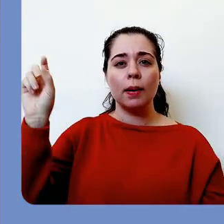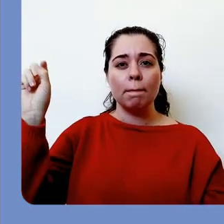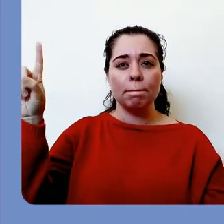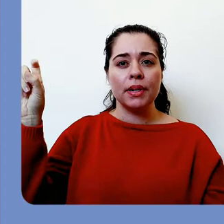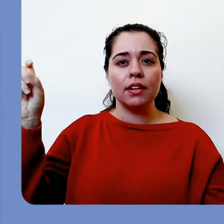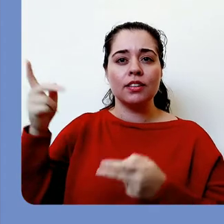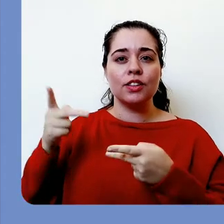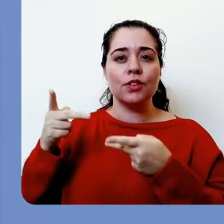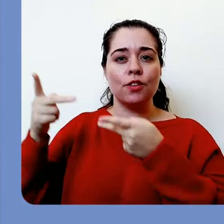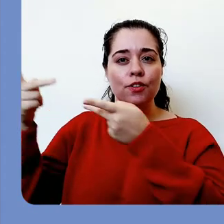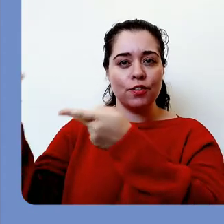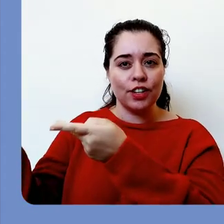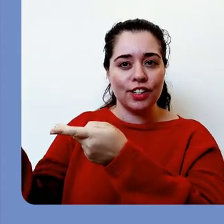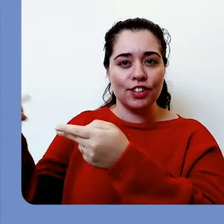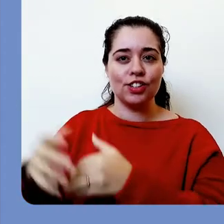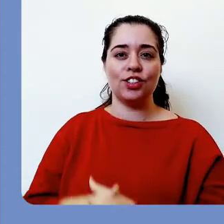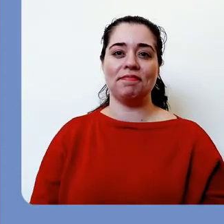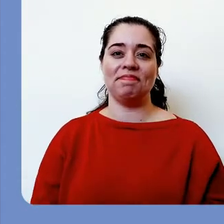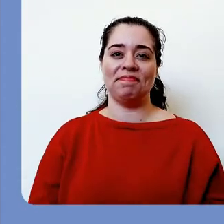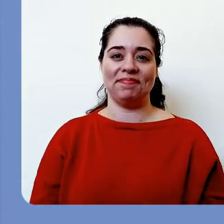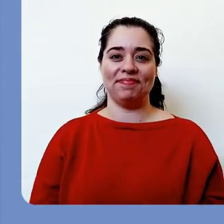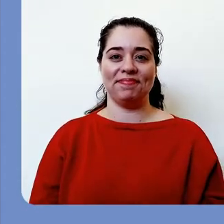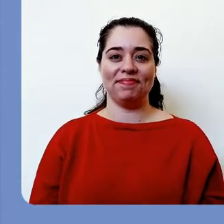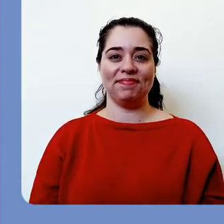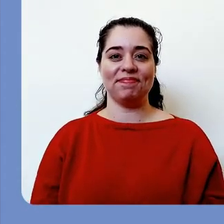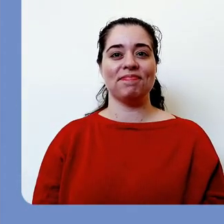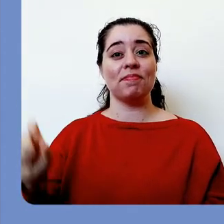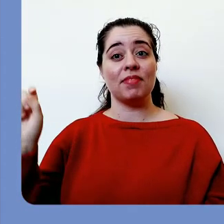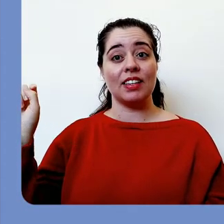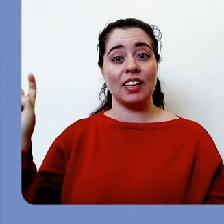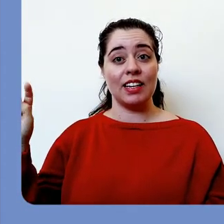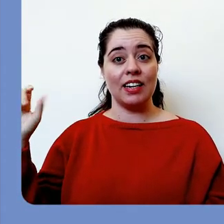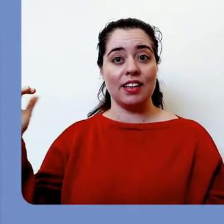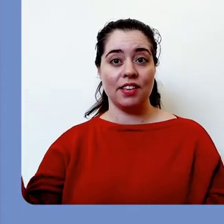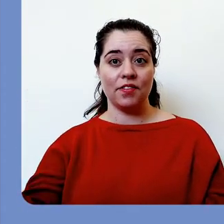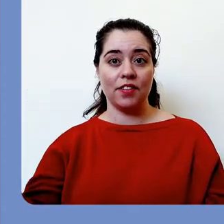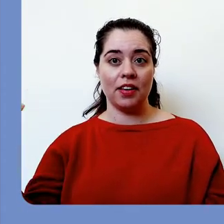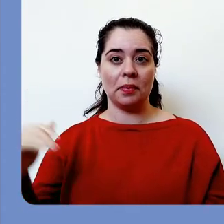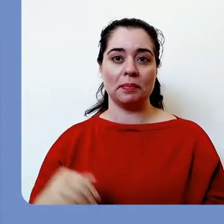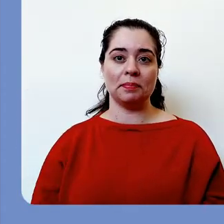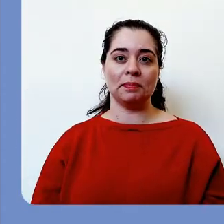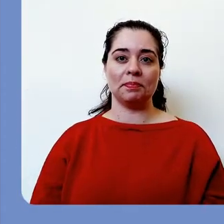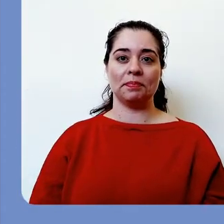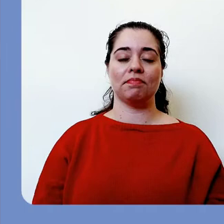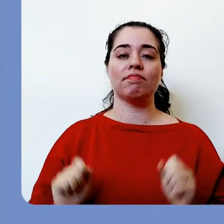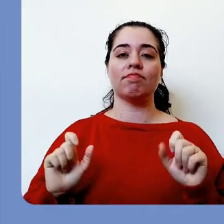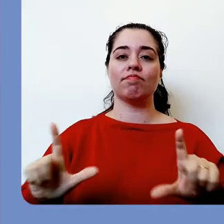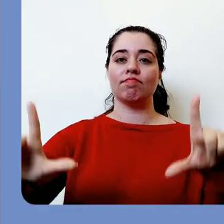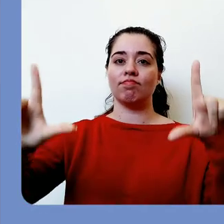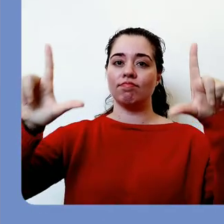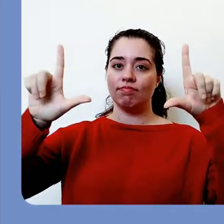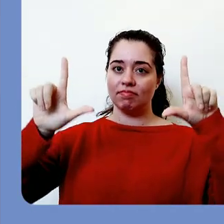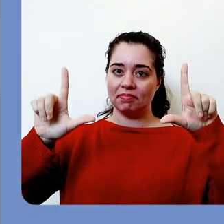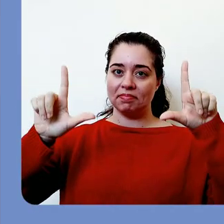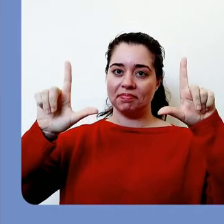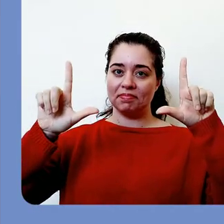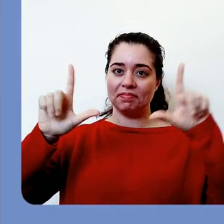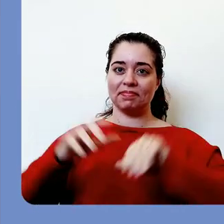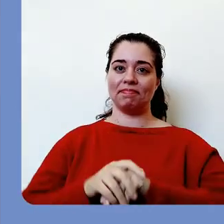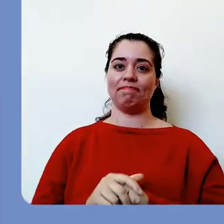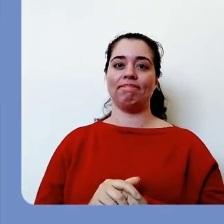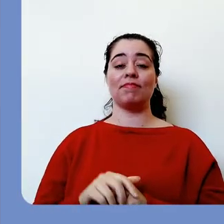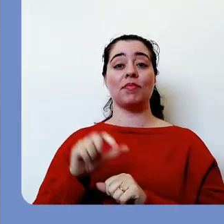e aí antes de fazer a habilitação para emissão eu quero mostrar para